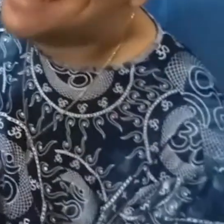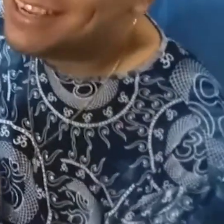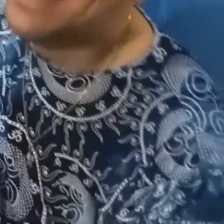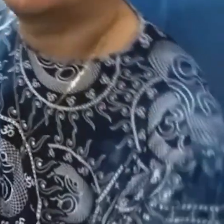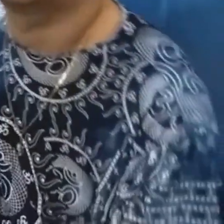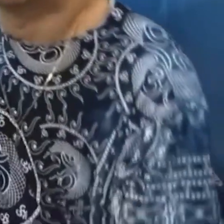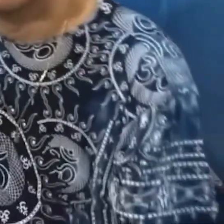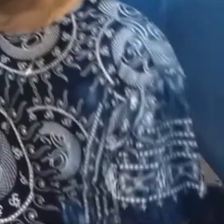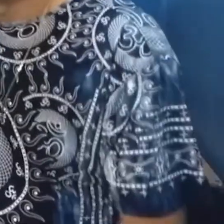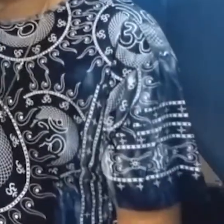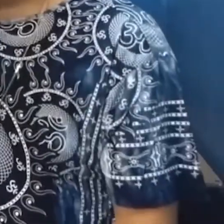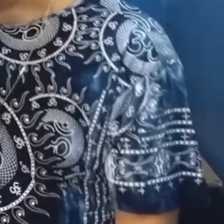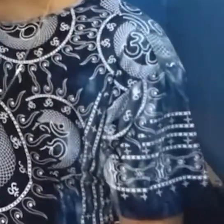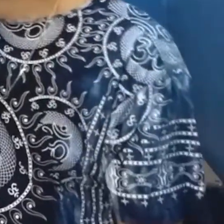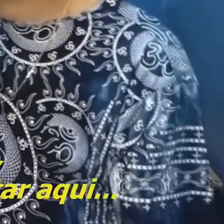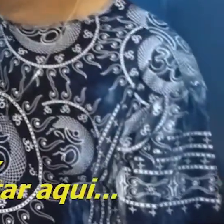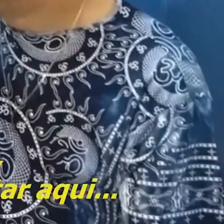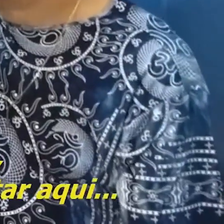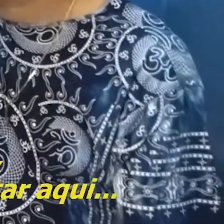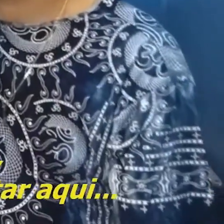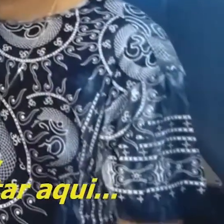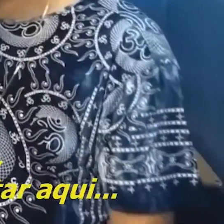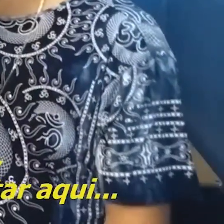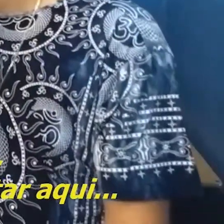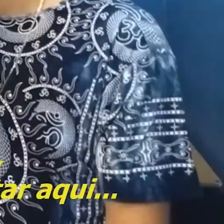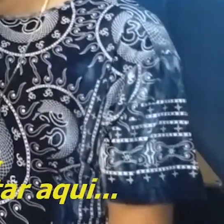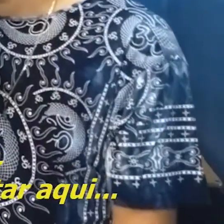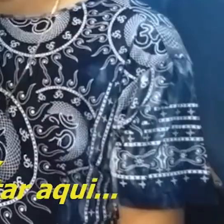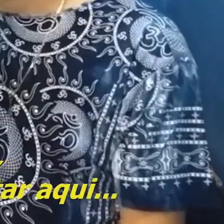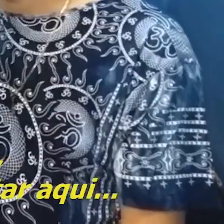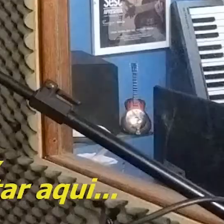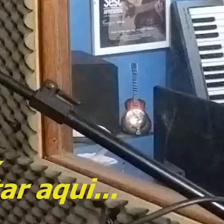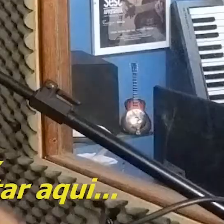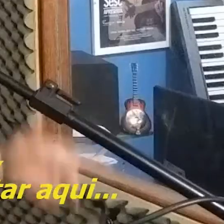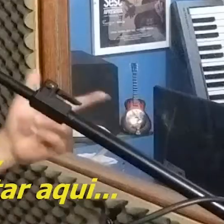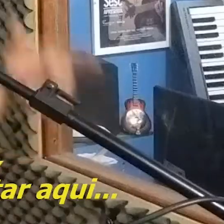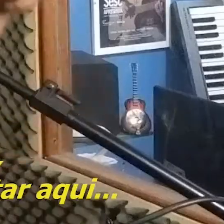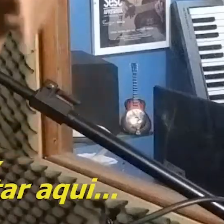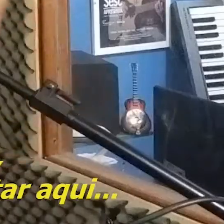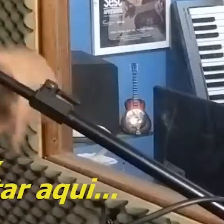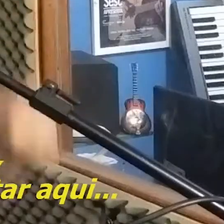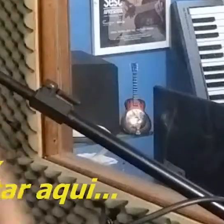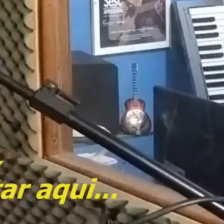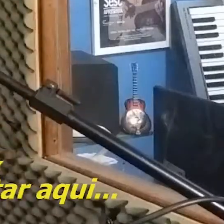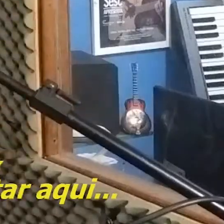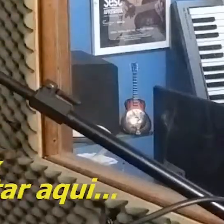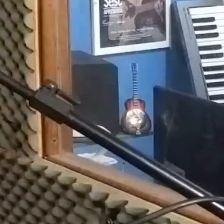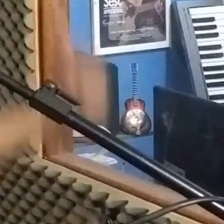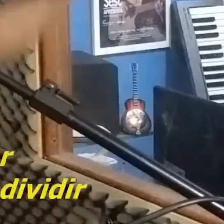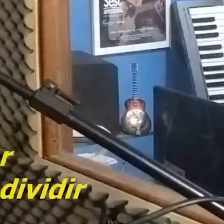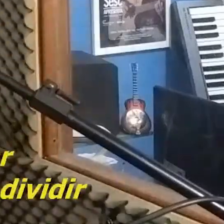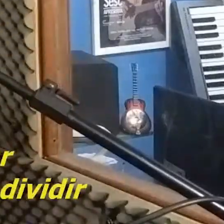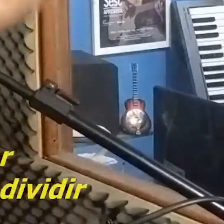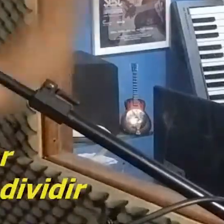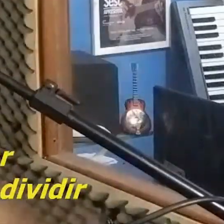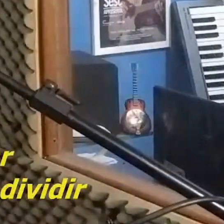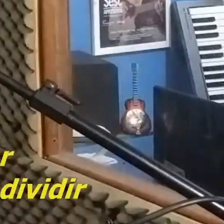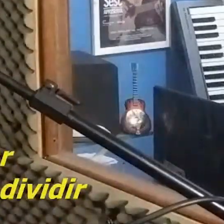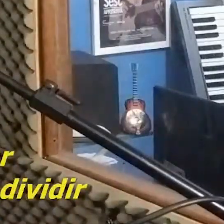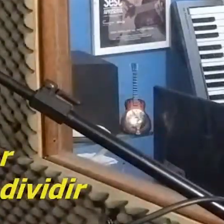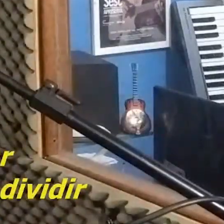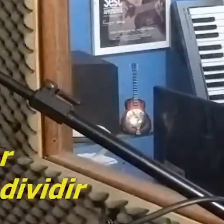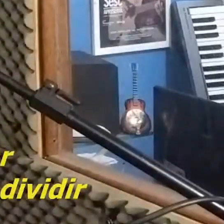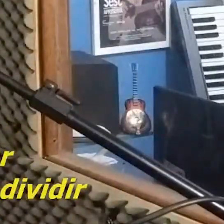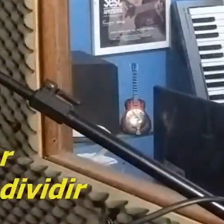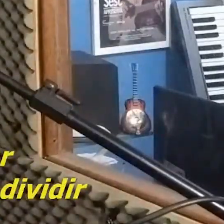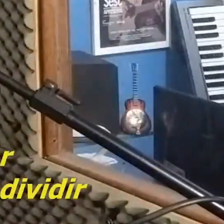ligue aí. Vivem no solo ou na água, eles têm a vida livre, pode estar aqui ou em qualquer